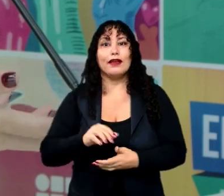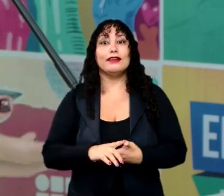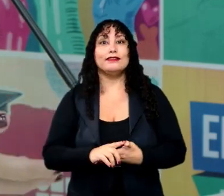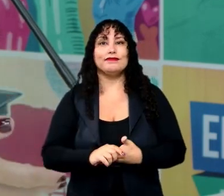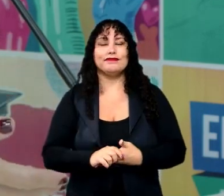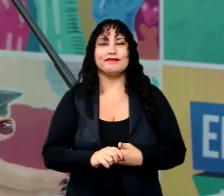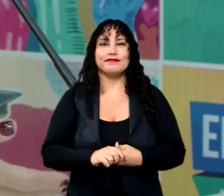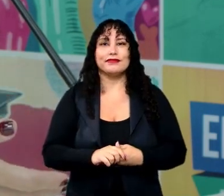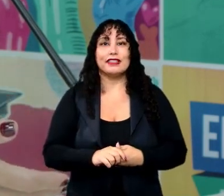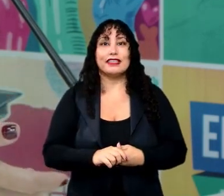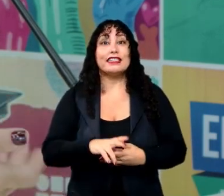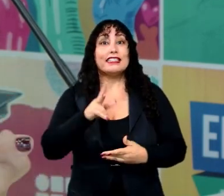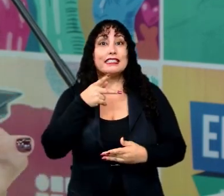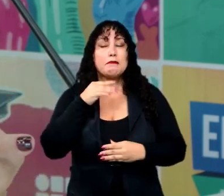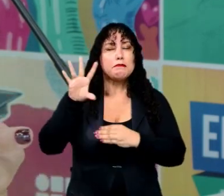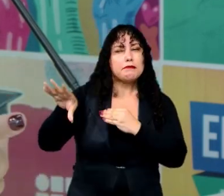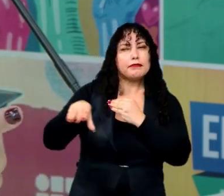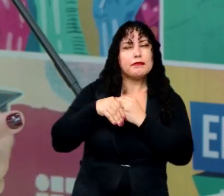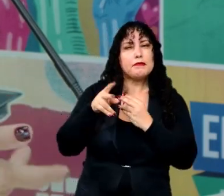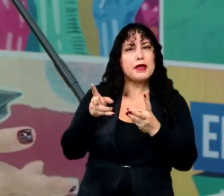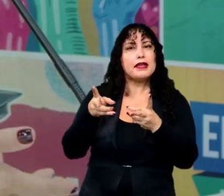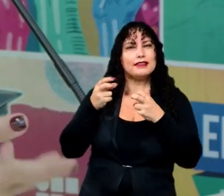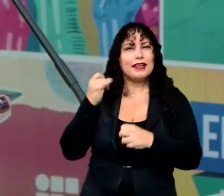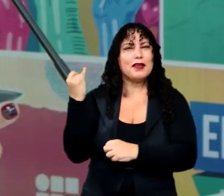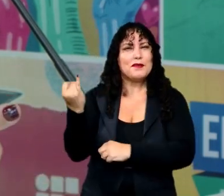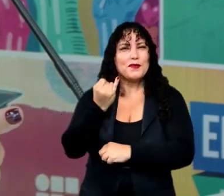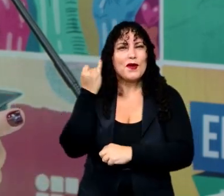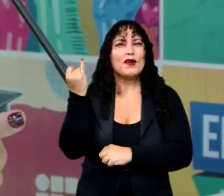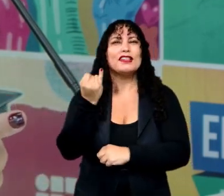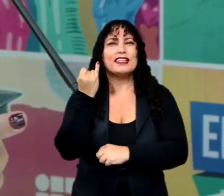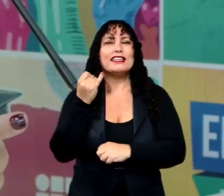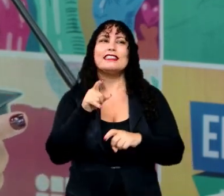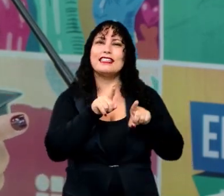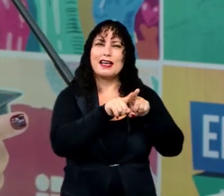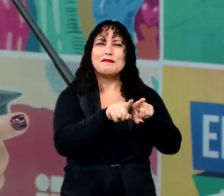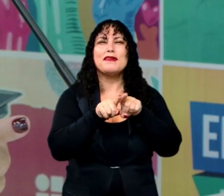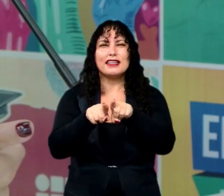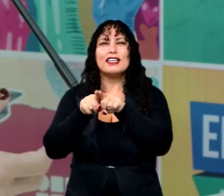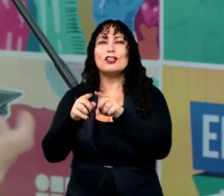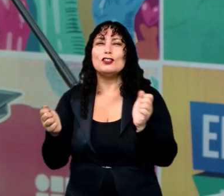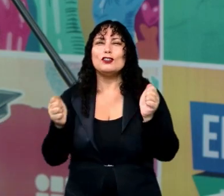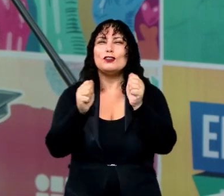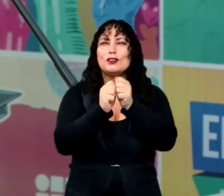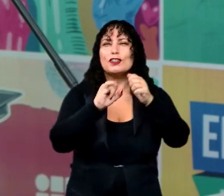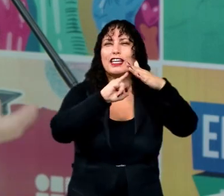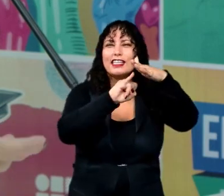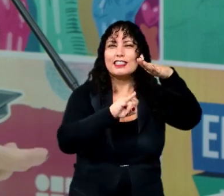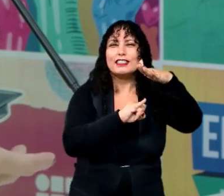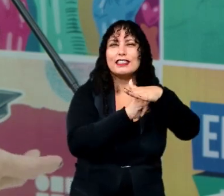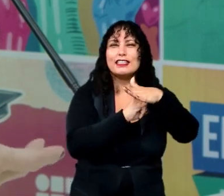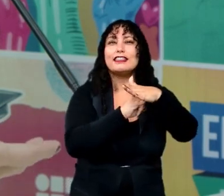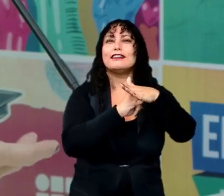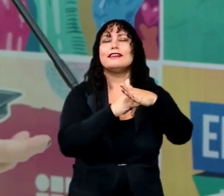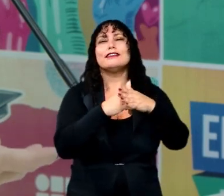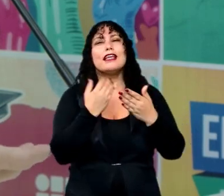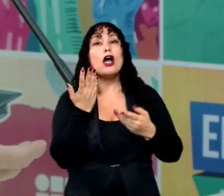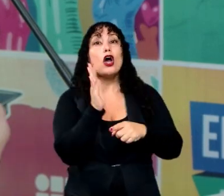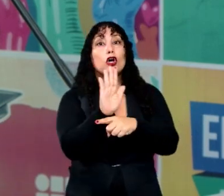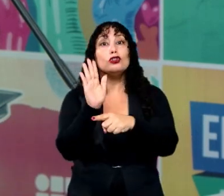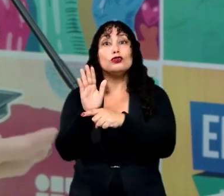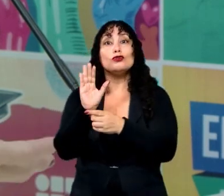nessa sua fala a gente já percebe também a importância de ter essas parcerias né junto com a instituição né porque viabiliza Lógico que o